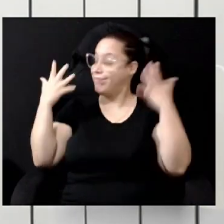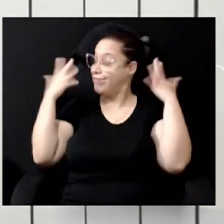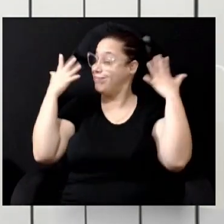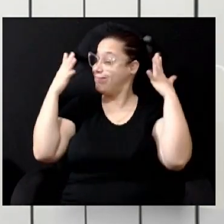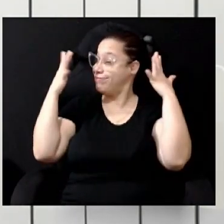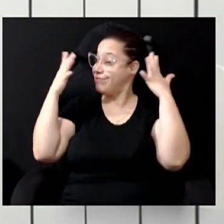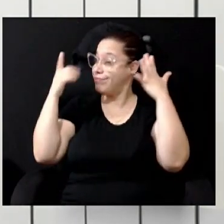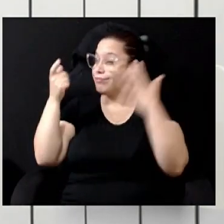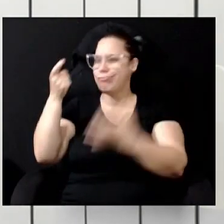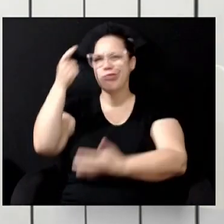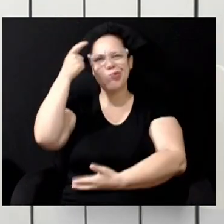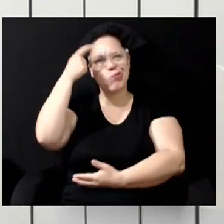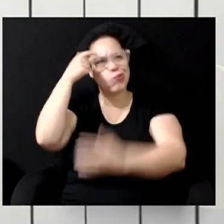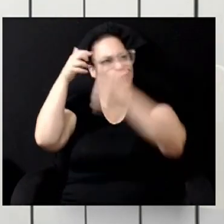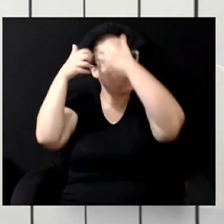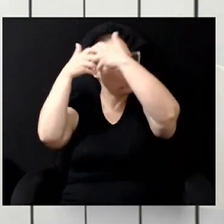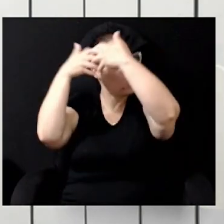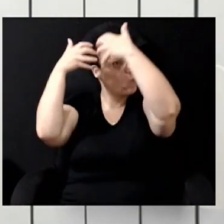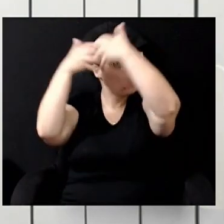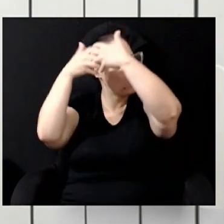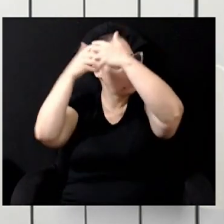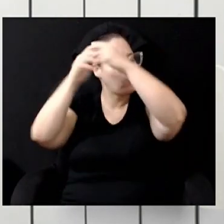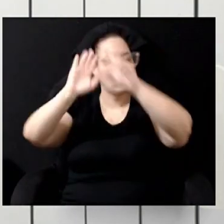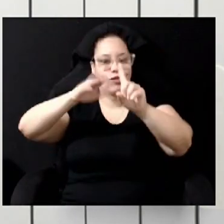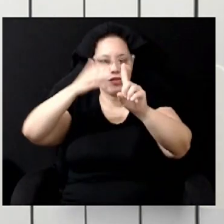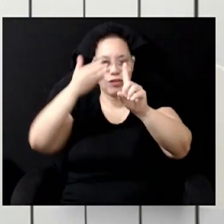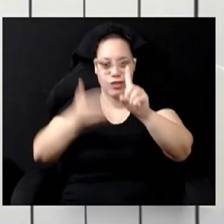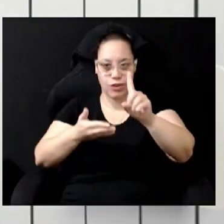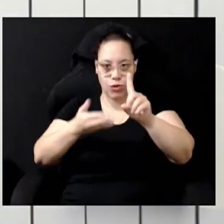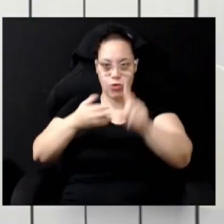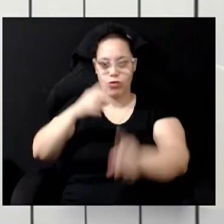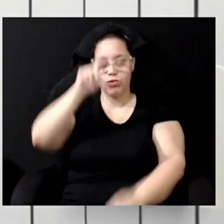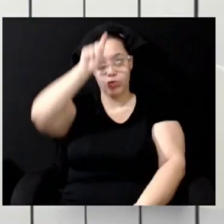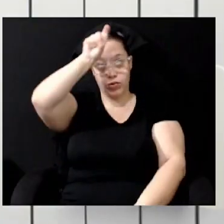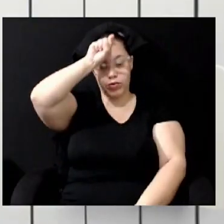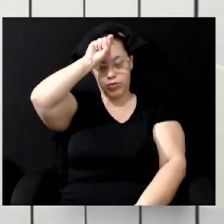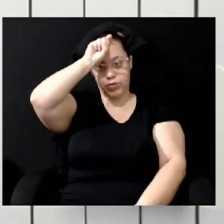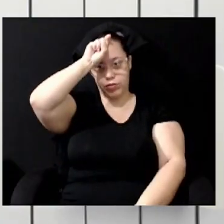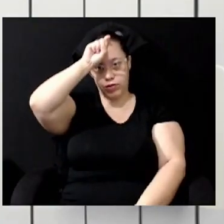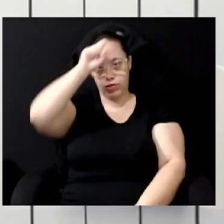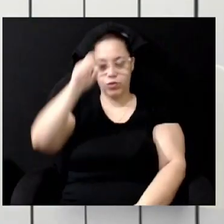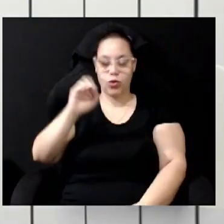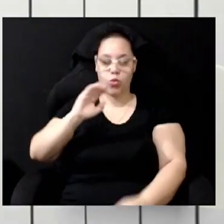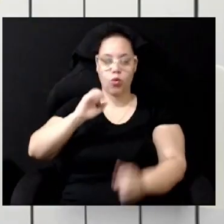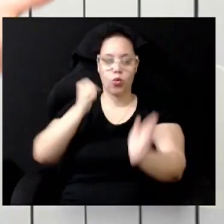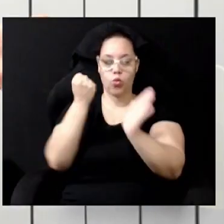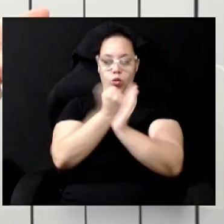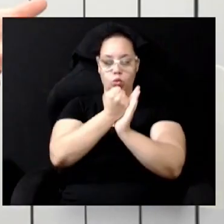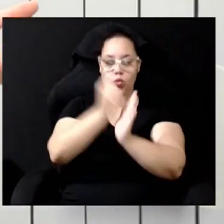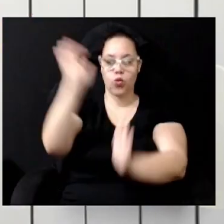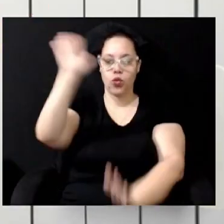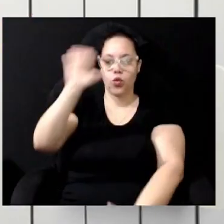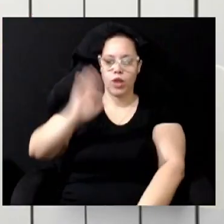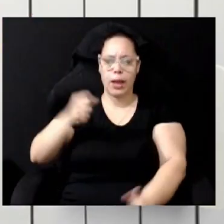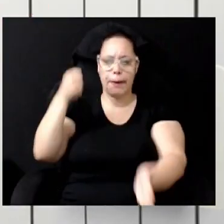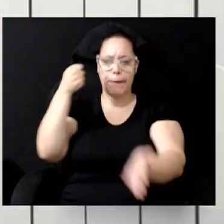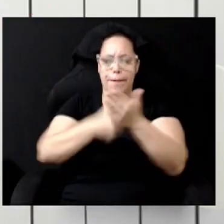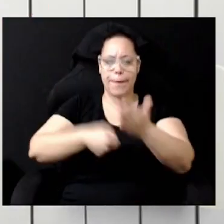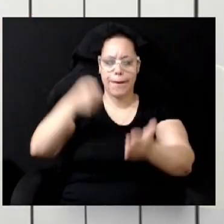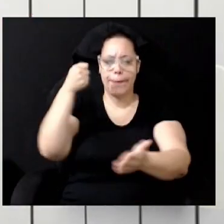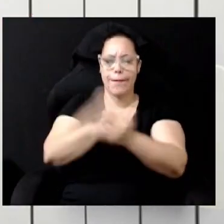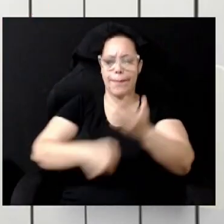refletir a data que é uma homenagem a Zumbi dos Palmares, um dos símbolos nacionais pela resistência à escravidão